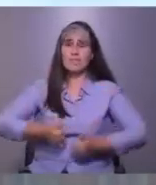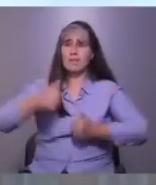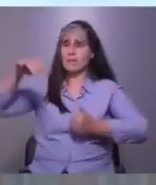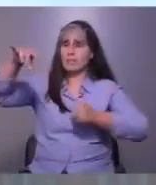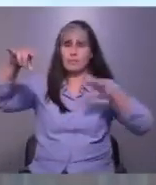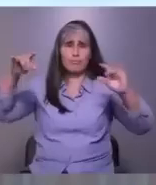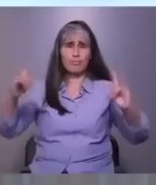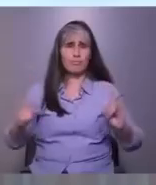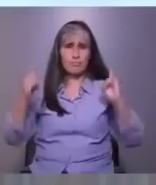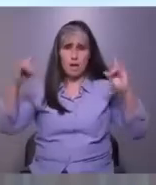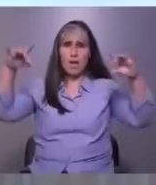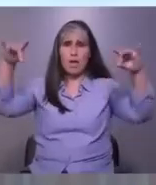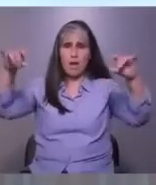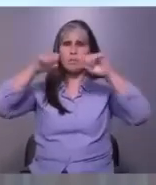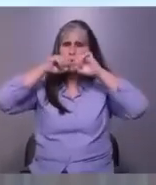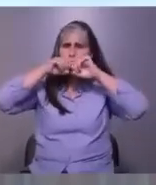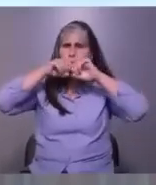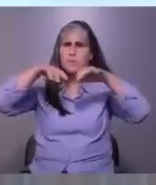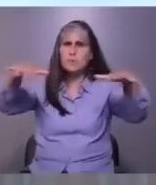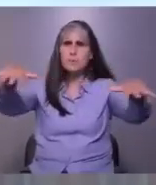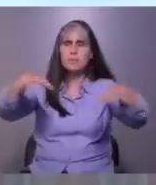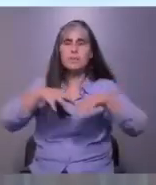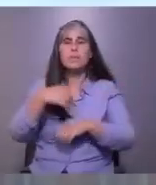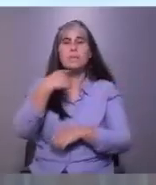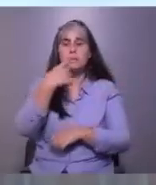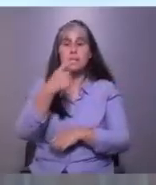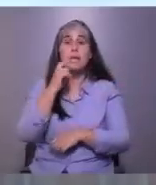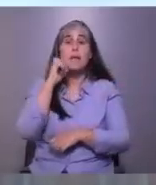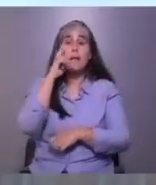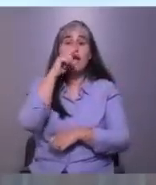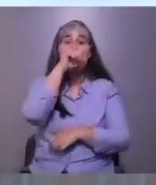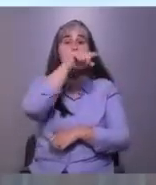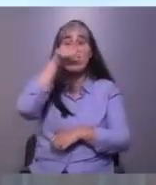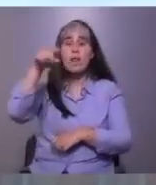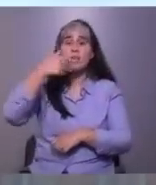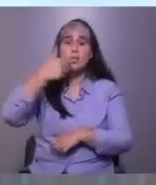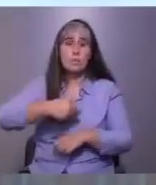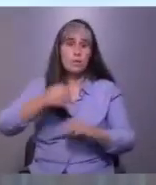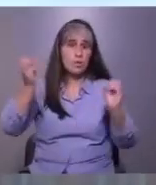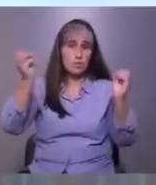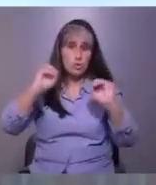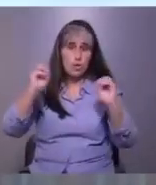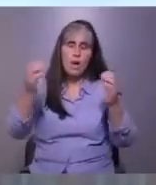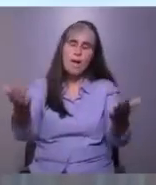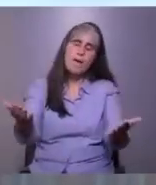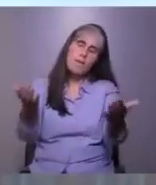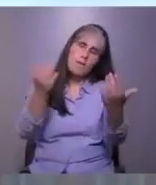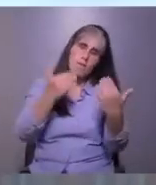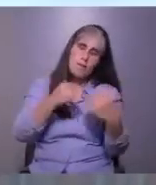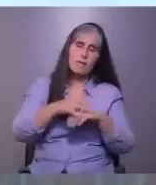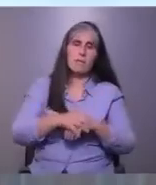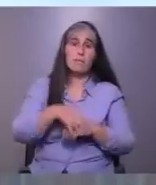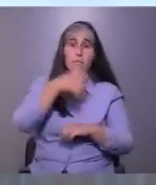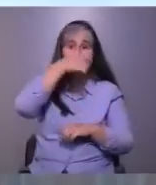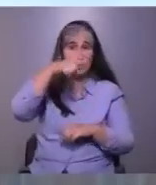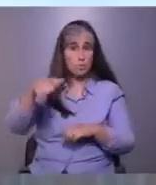cidade: quem é inexperiente, venha por aqui. E aos insatos